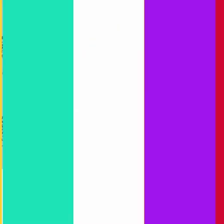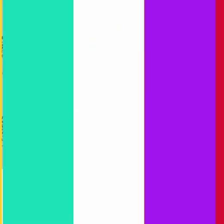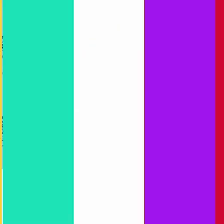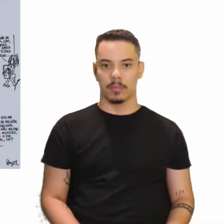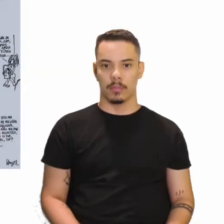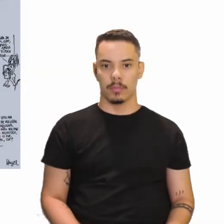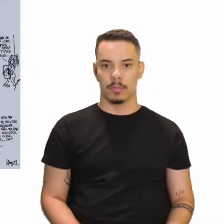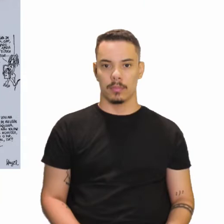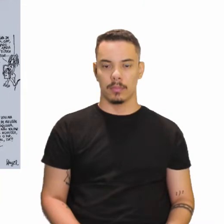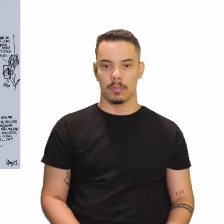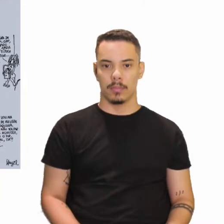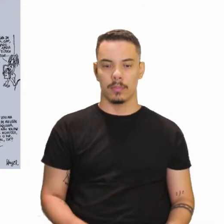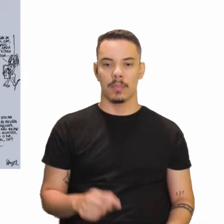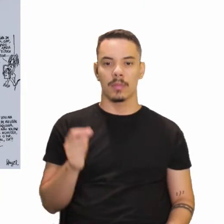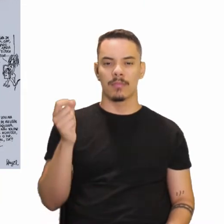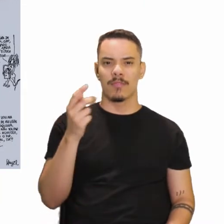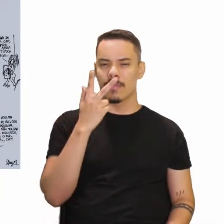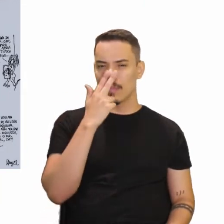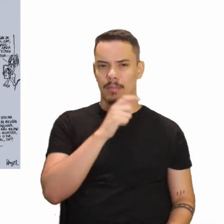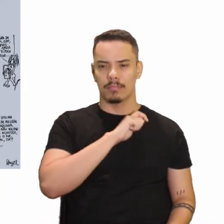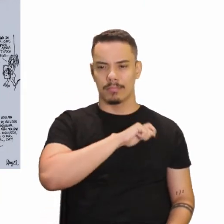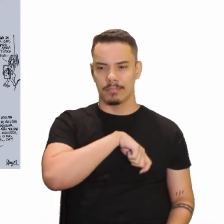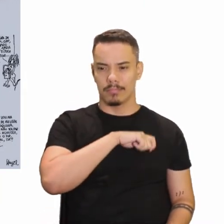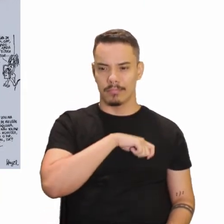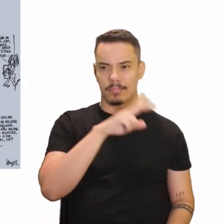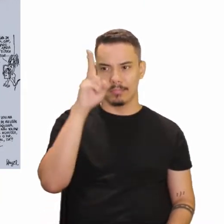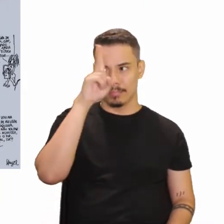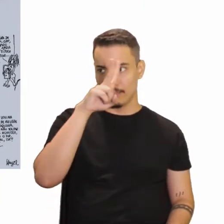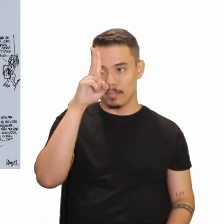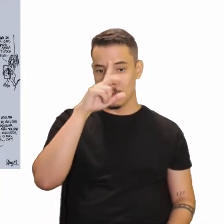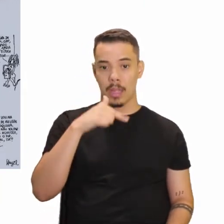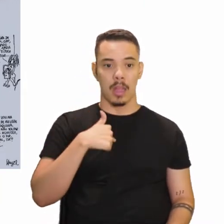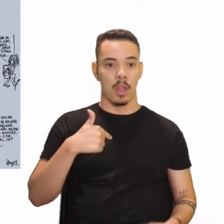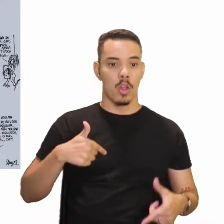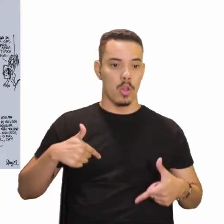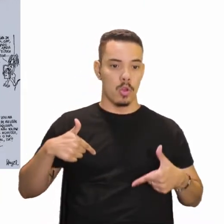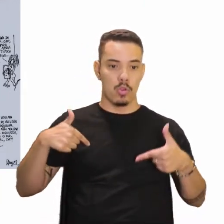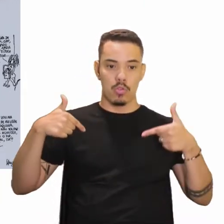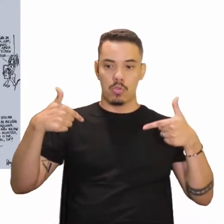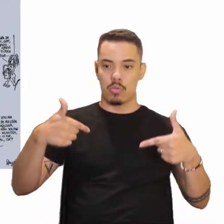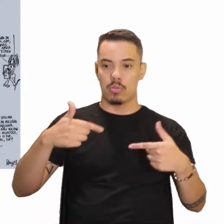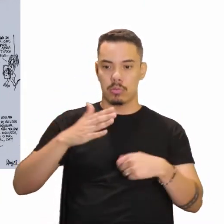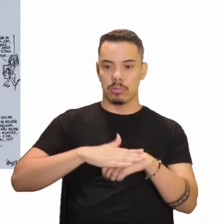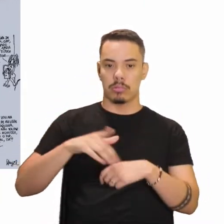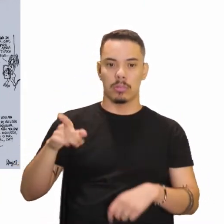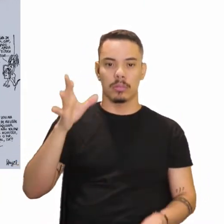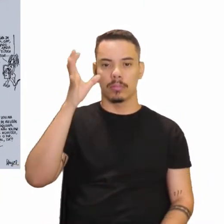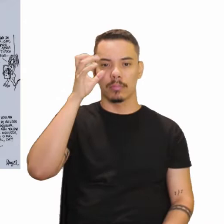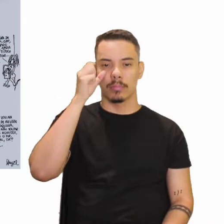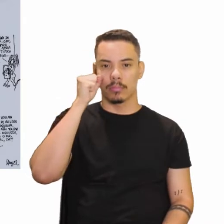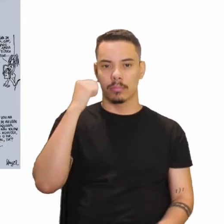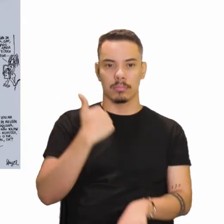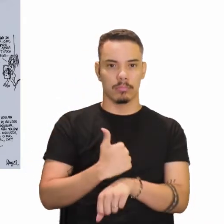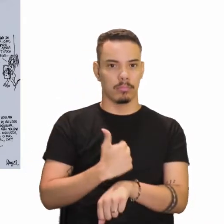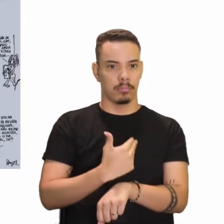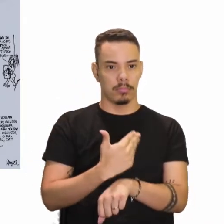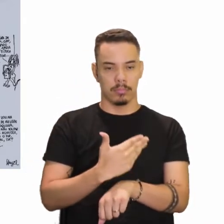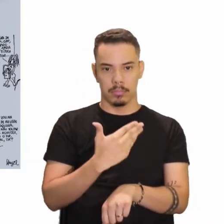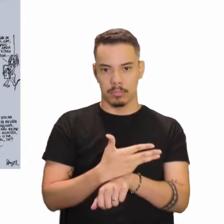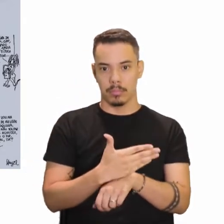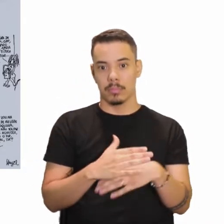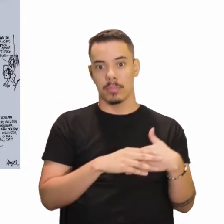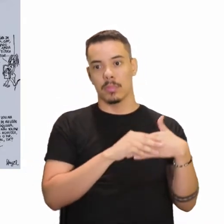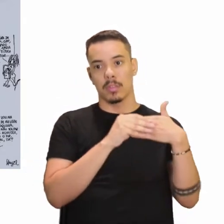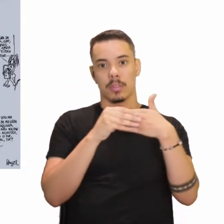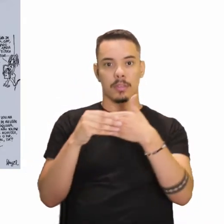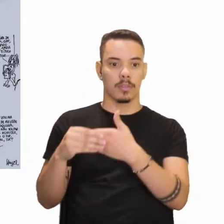sacanagem essa história eu dou um duro danado era só dormiu o tempo todo levou